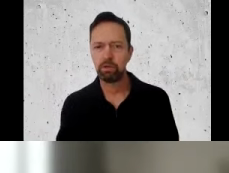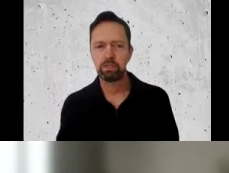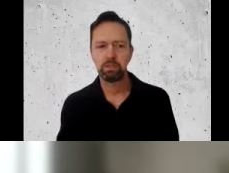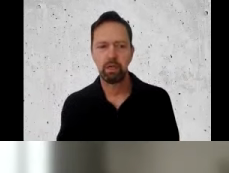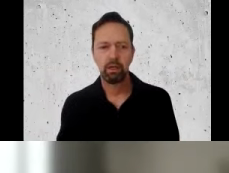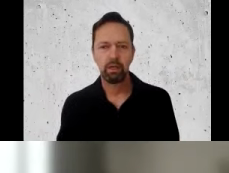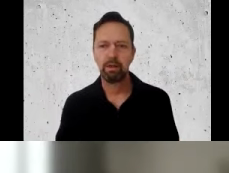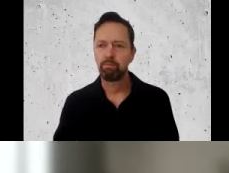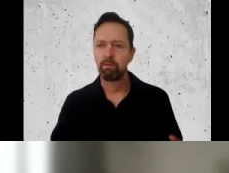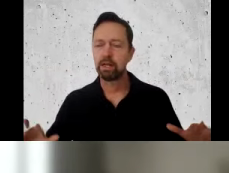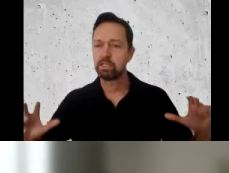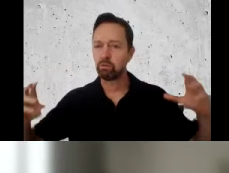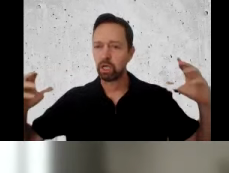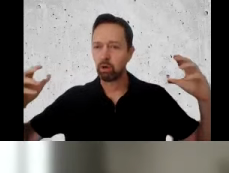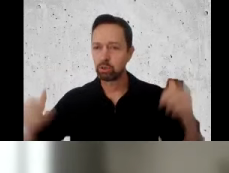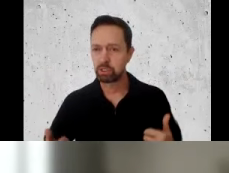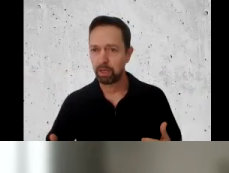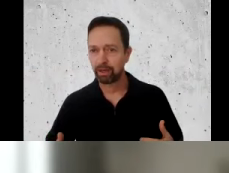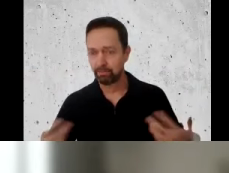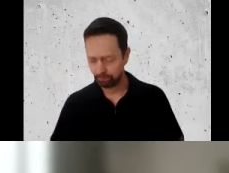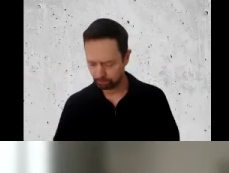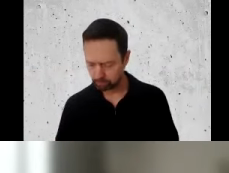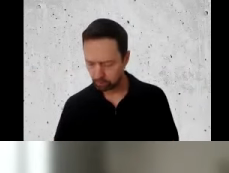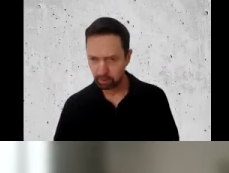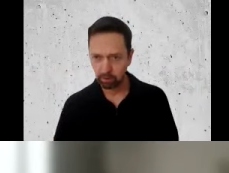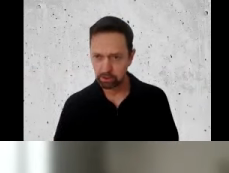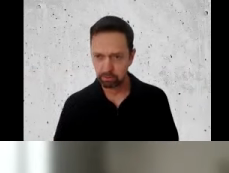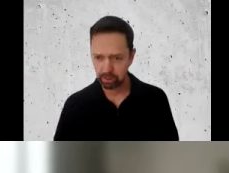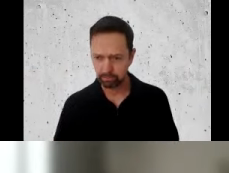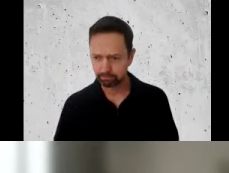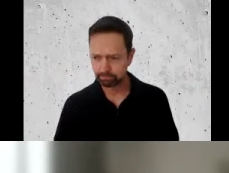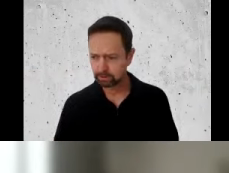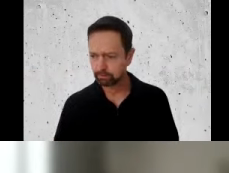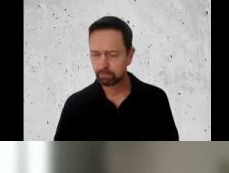incrivelmente difíceis e faziam o negócio despencar.